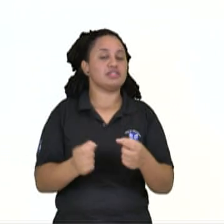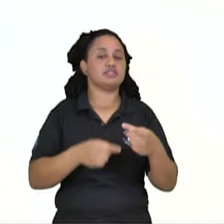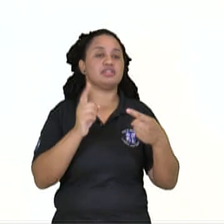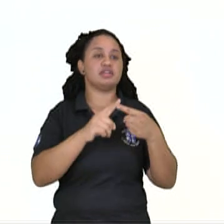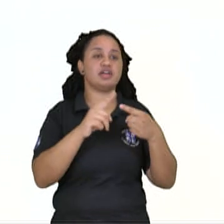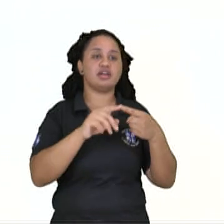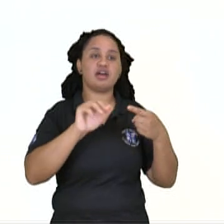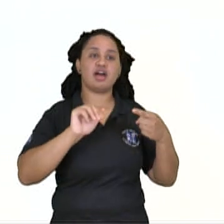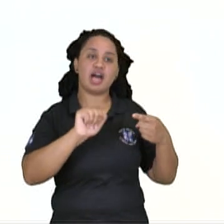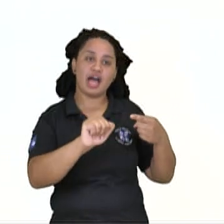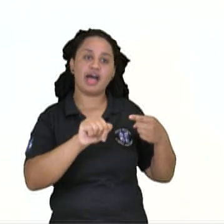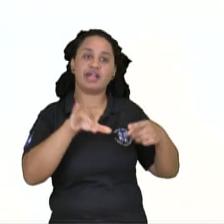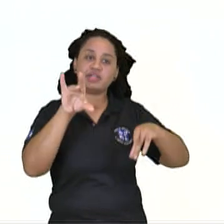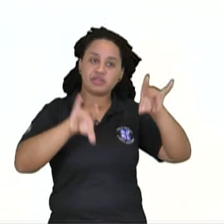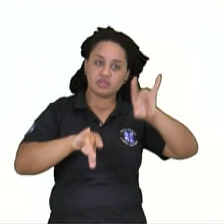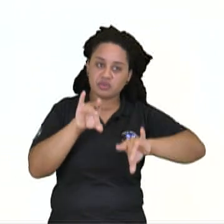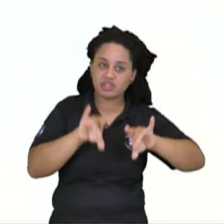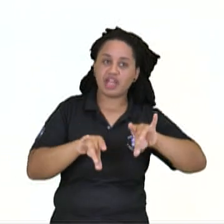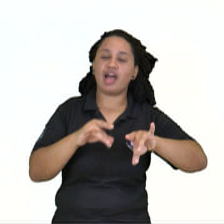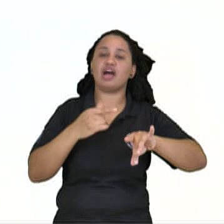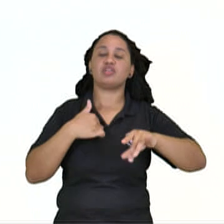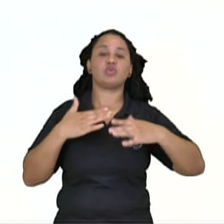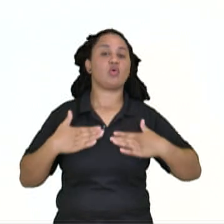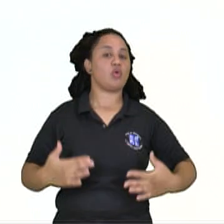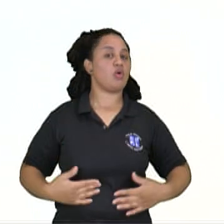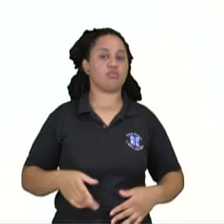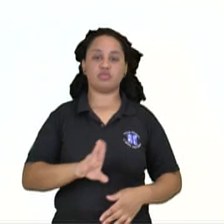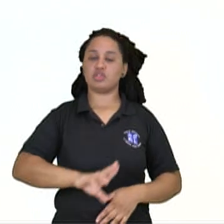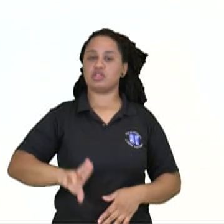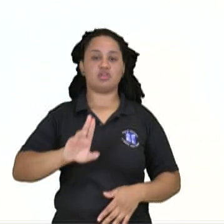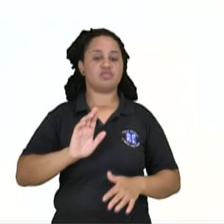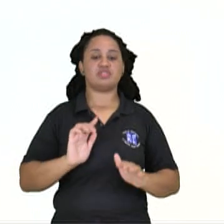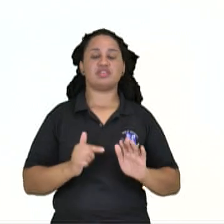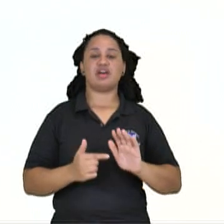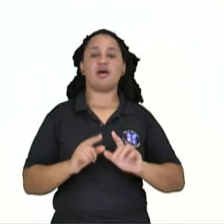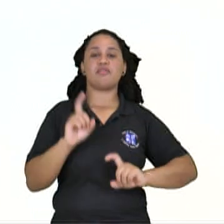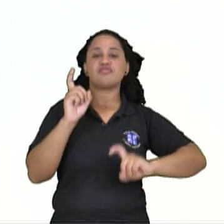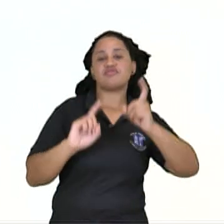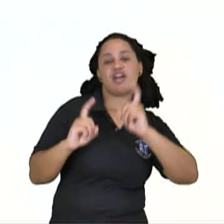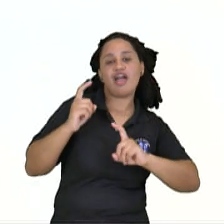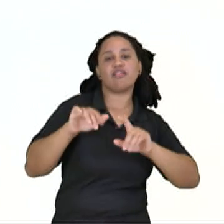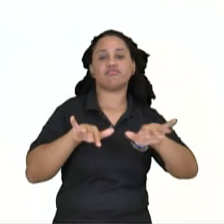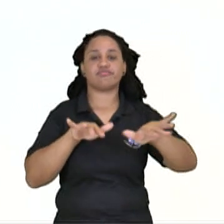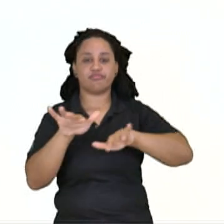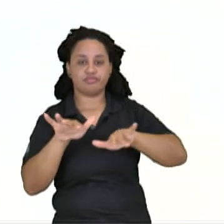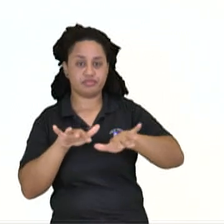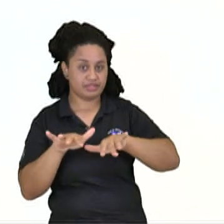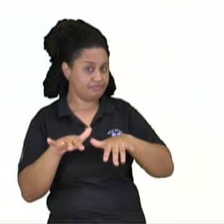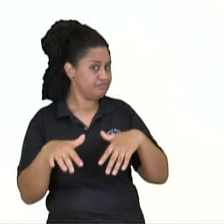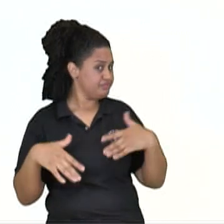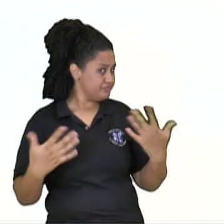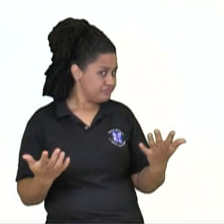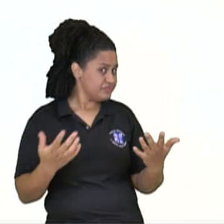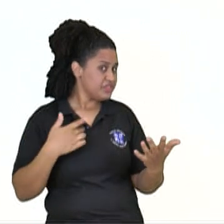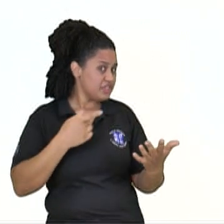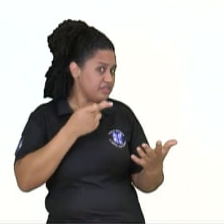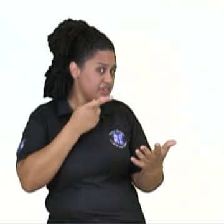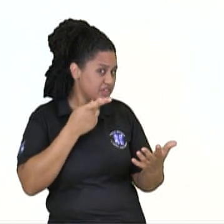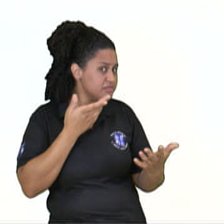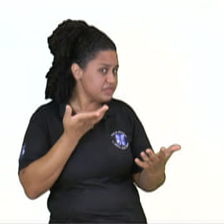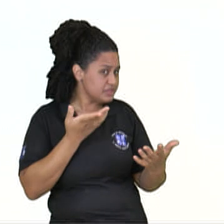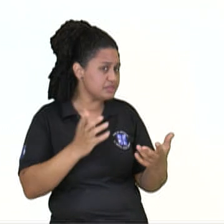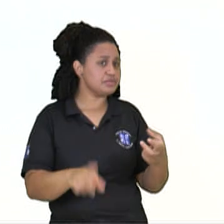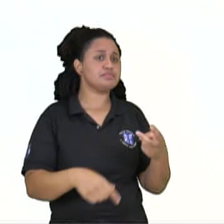A, no teatro, o corpo não explora gestos e movimentos. Será que nós falamos